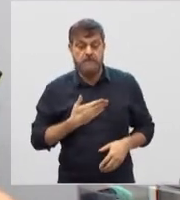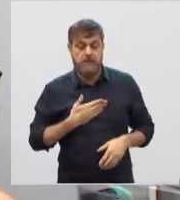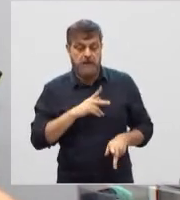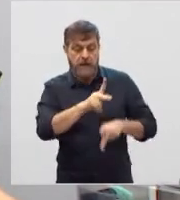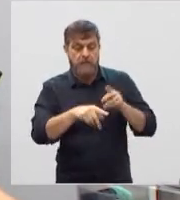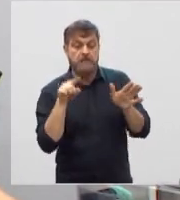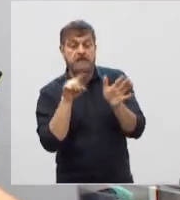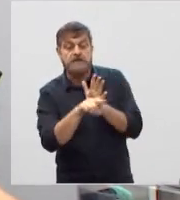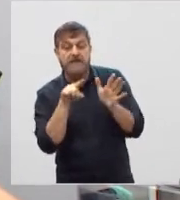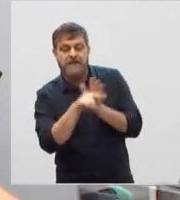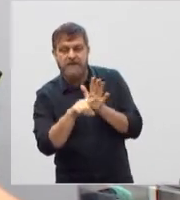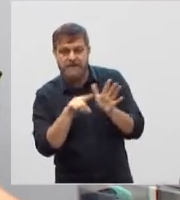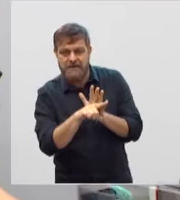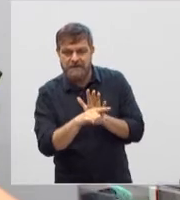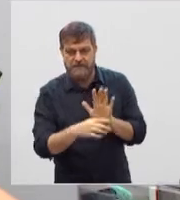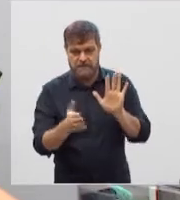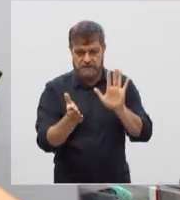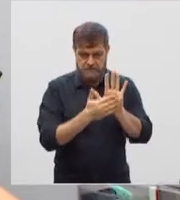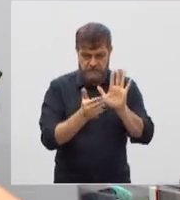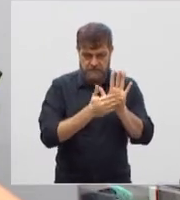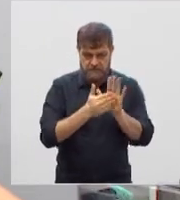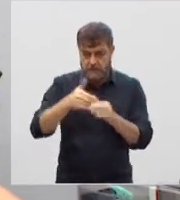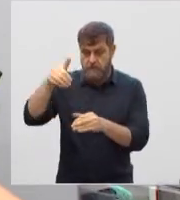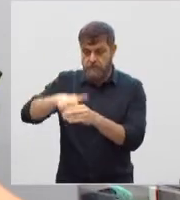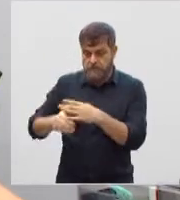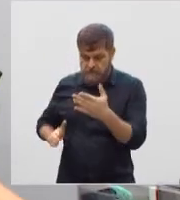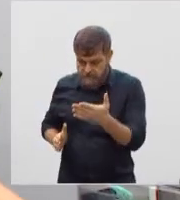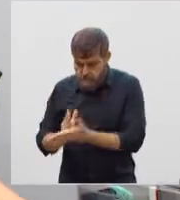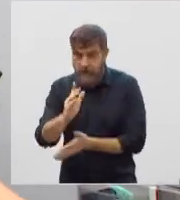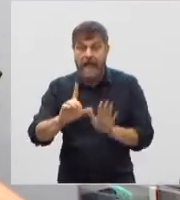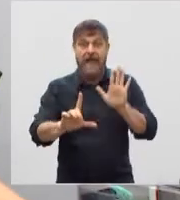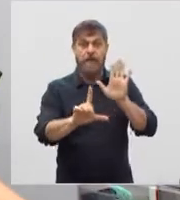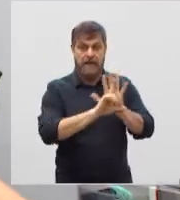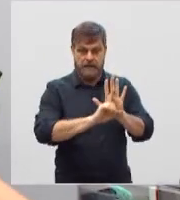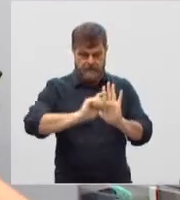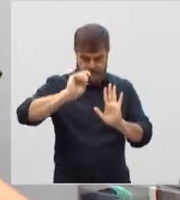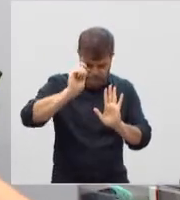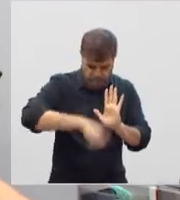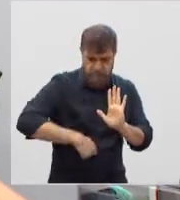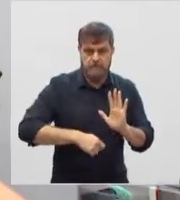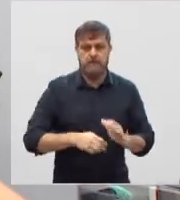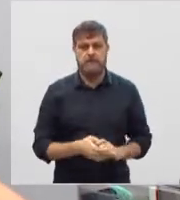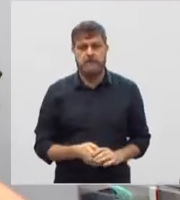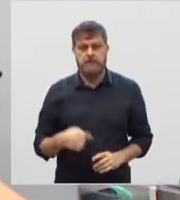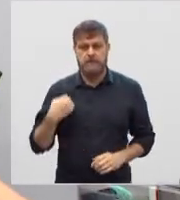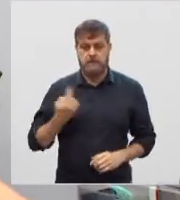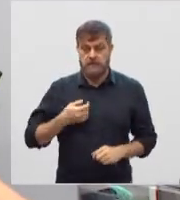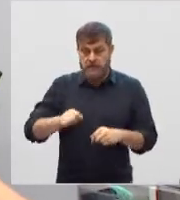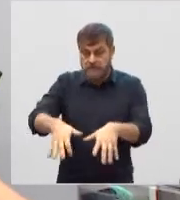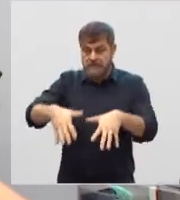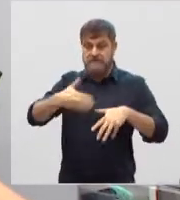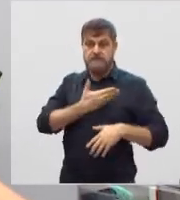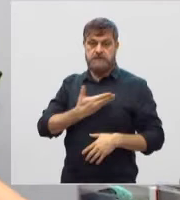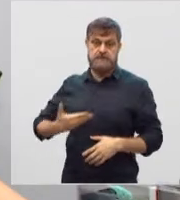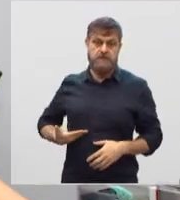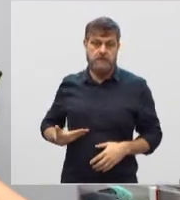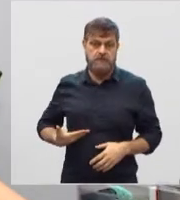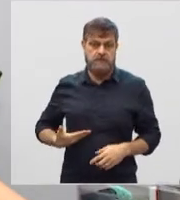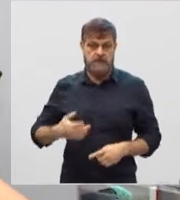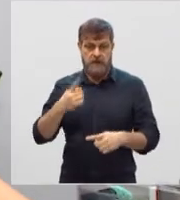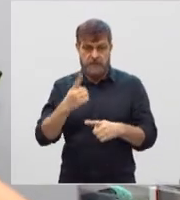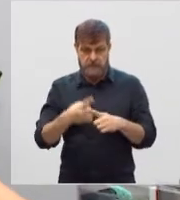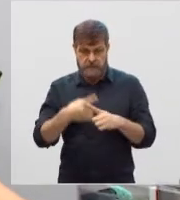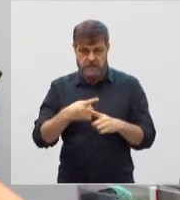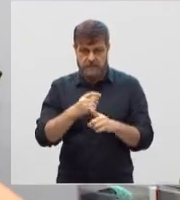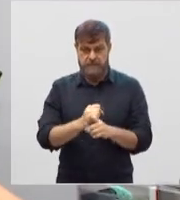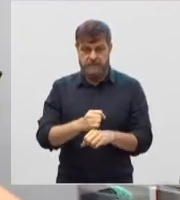audiência pública. Então foi um projeto de minha autoria que foi aprovado, hoje é lei aqui na cidade, e por isso que nós vamos ter que fazer audiência